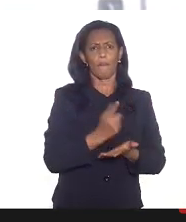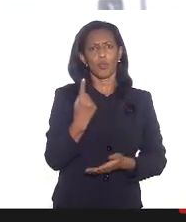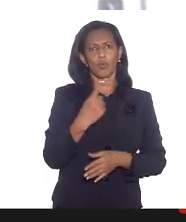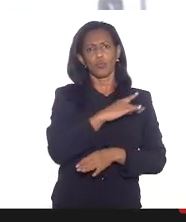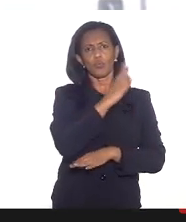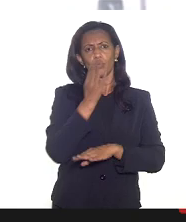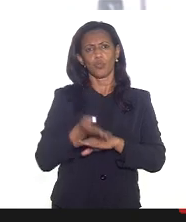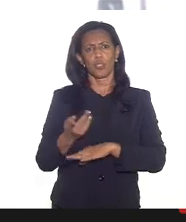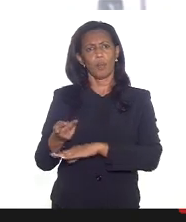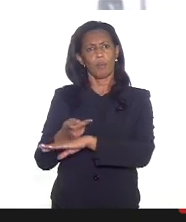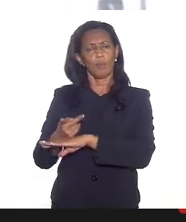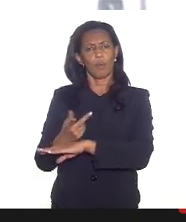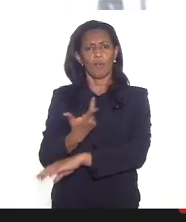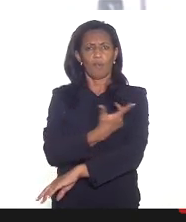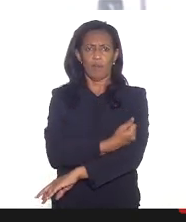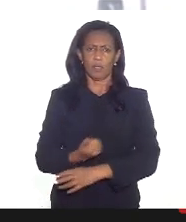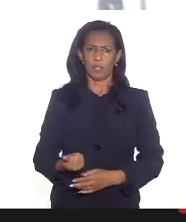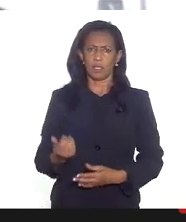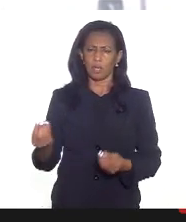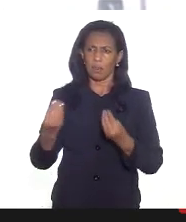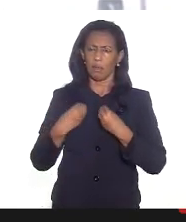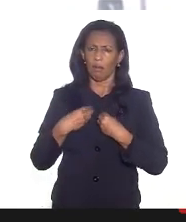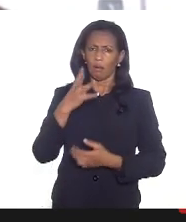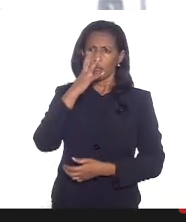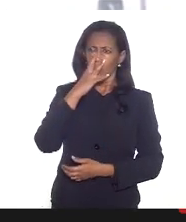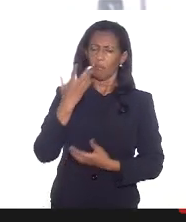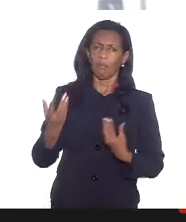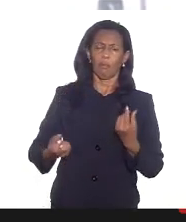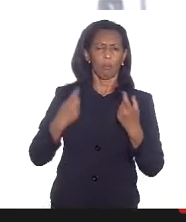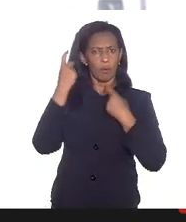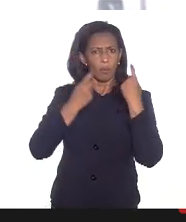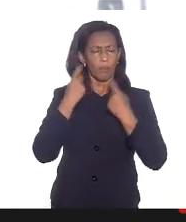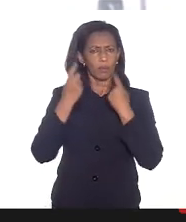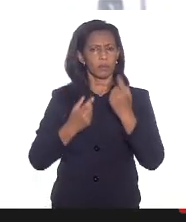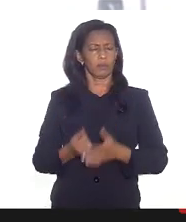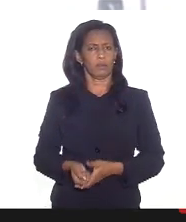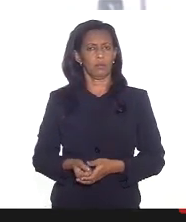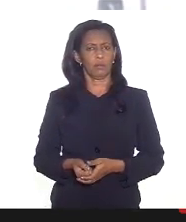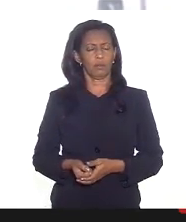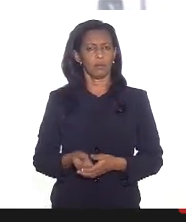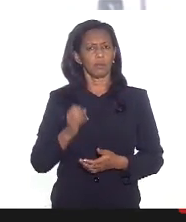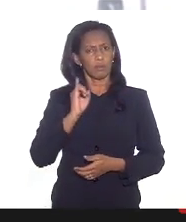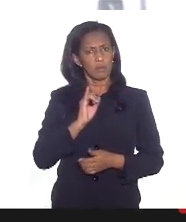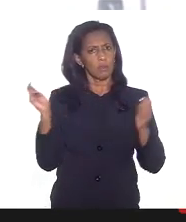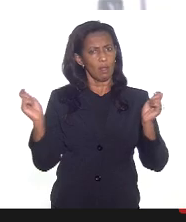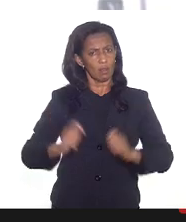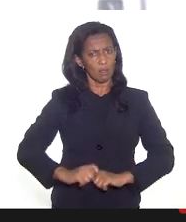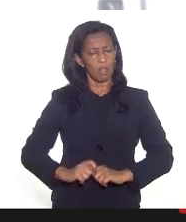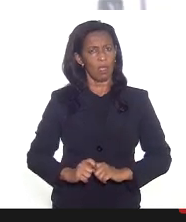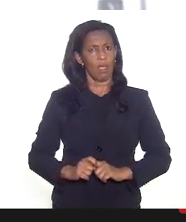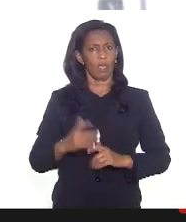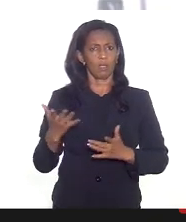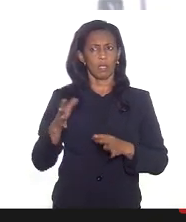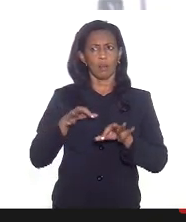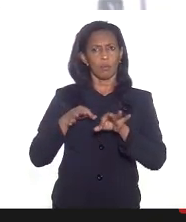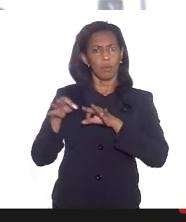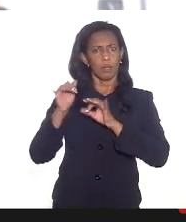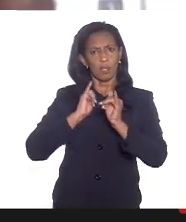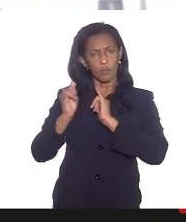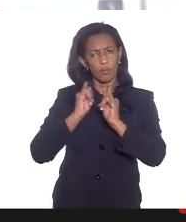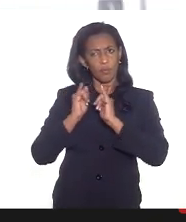em busca da vacina isso nos causou muitos pontos muita preocupação Então se puderes alguma forma sempre